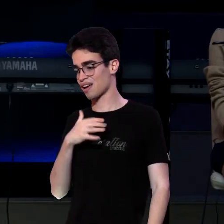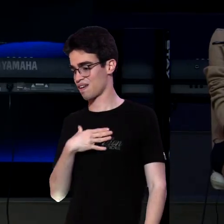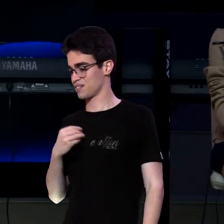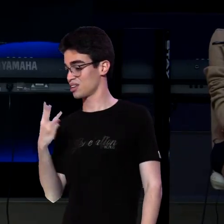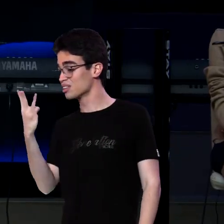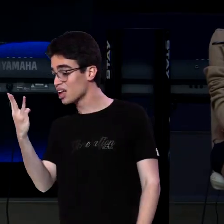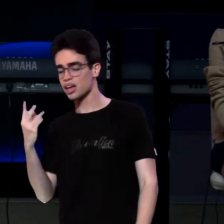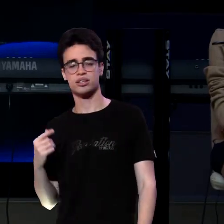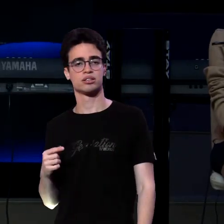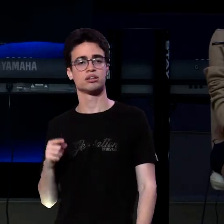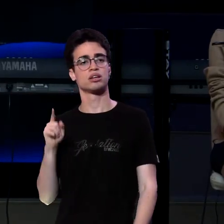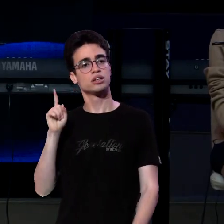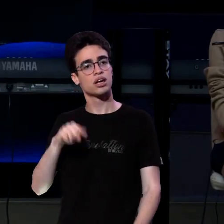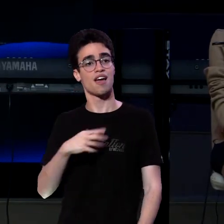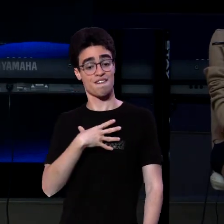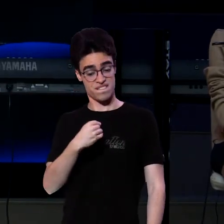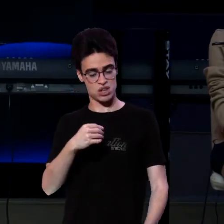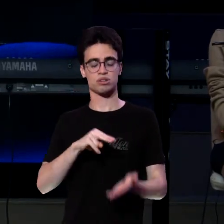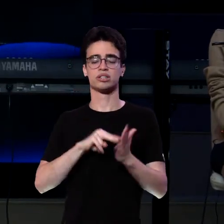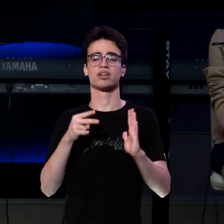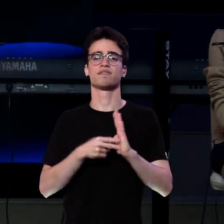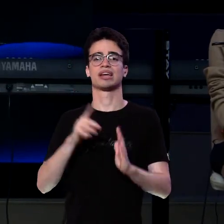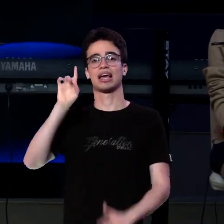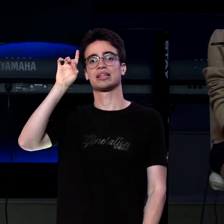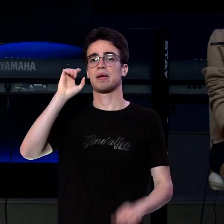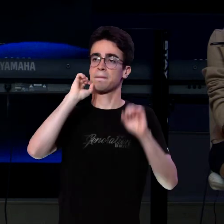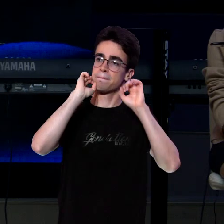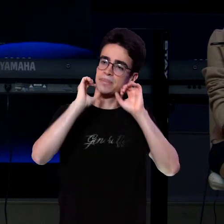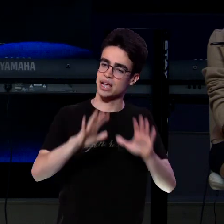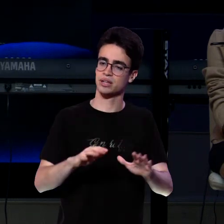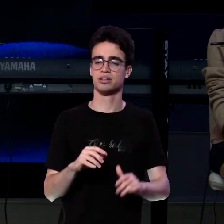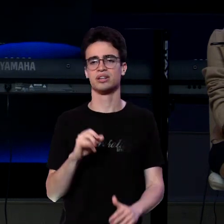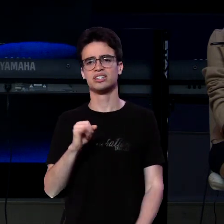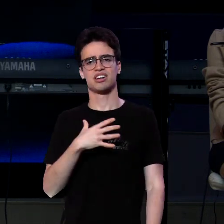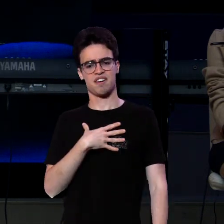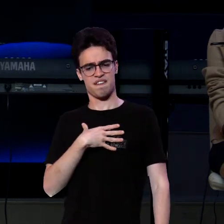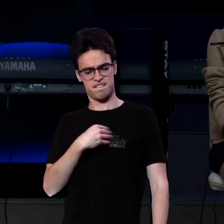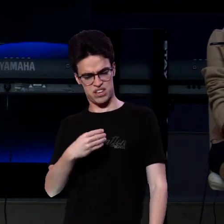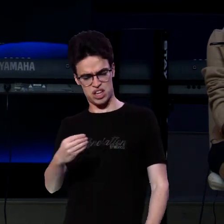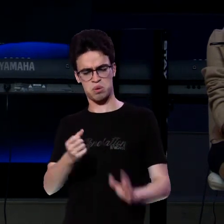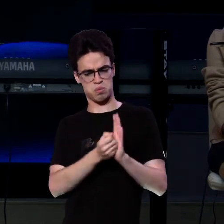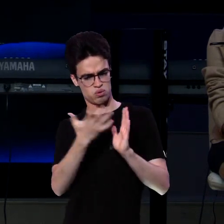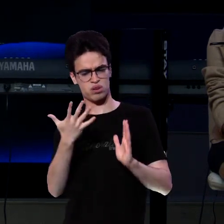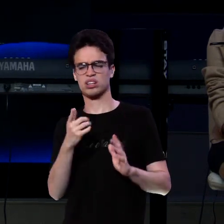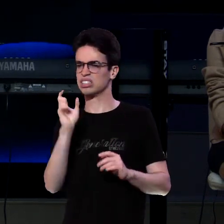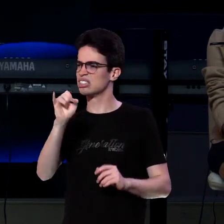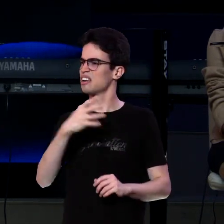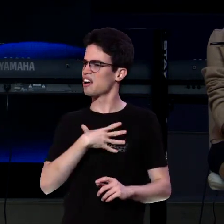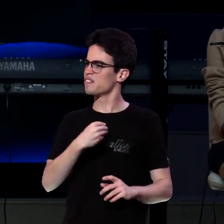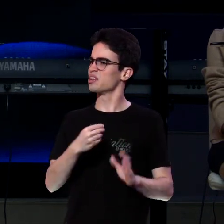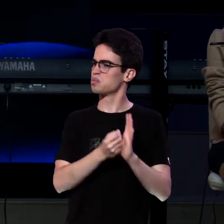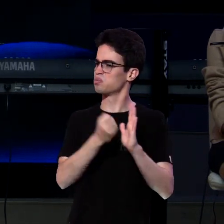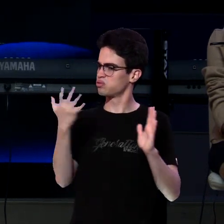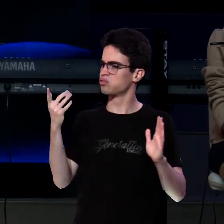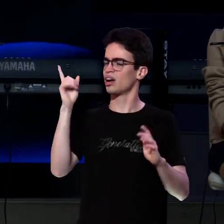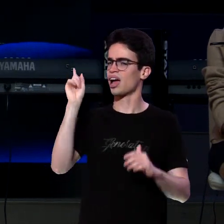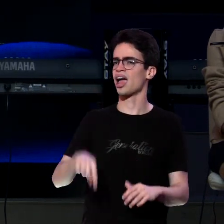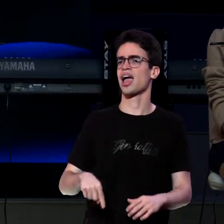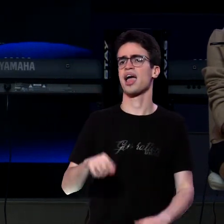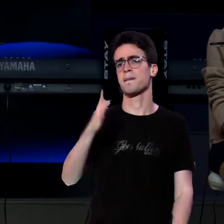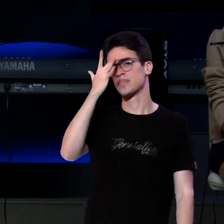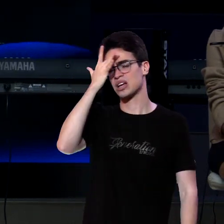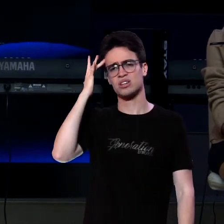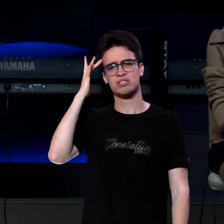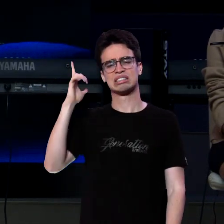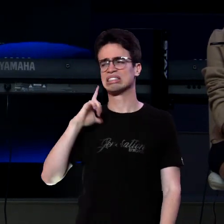sinal de bênção de Deus. No Antigo Testamento, aqueles que tinham muitos filhos, até no Novo também, e até hoje, quem tem muito filho é considerado aquele